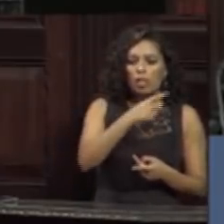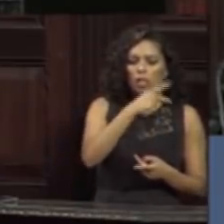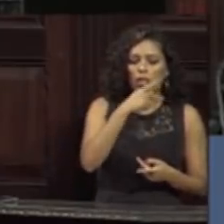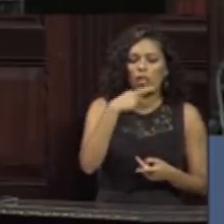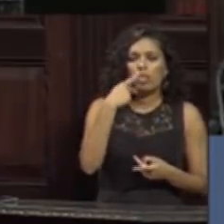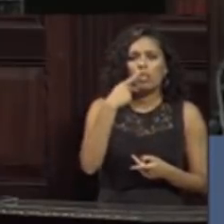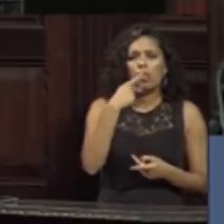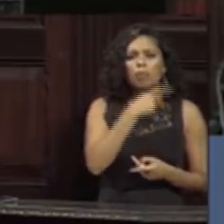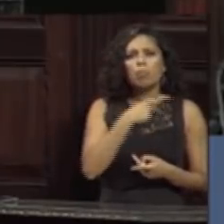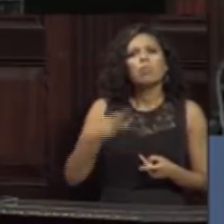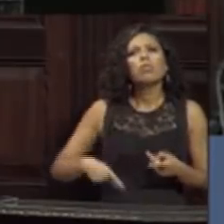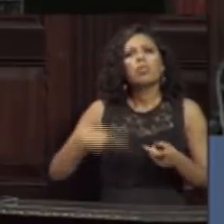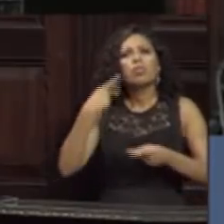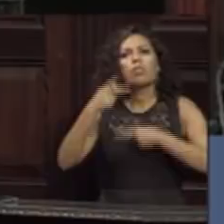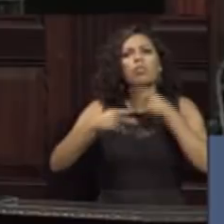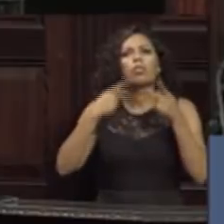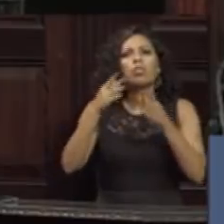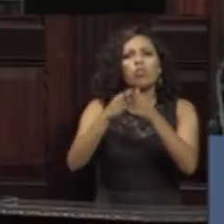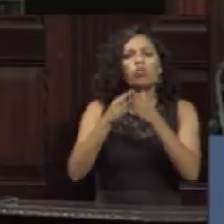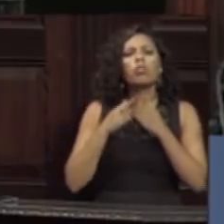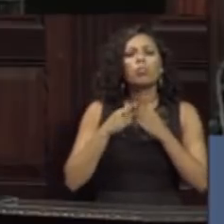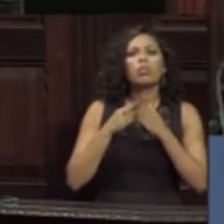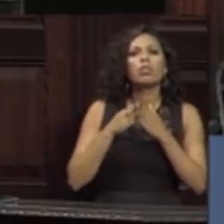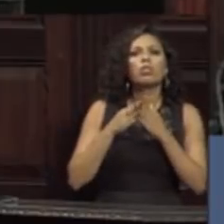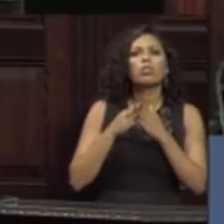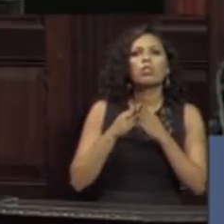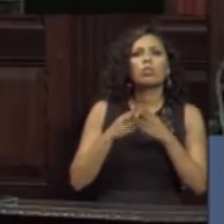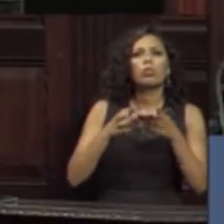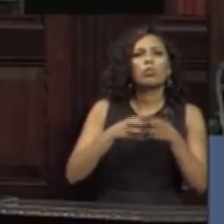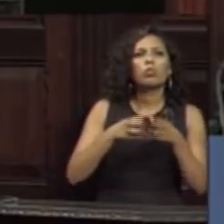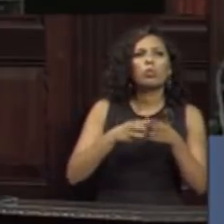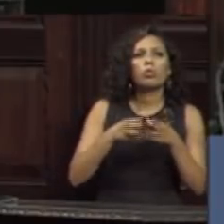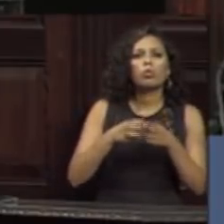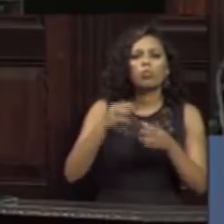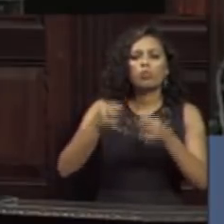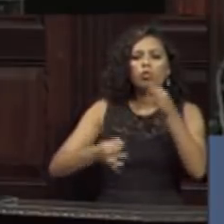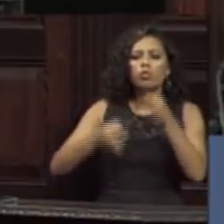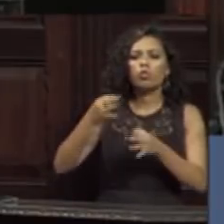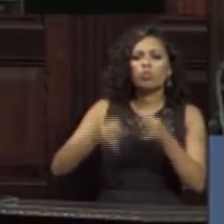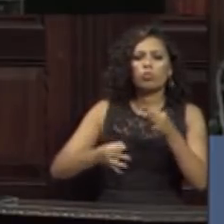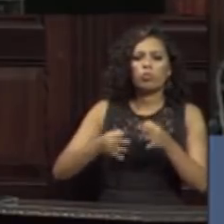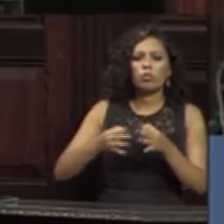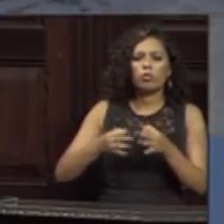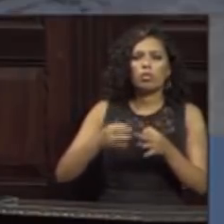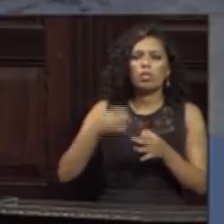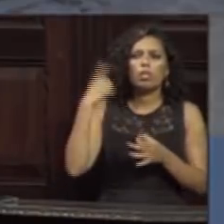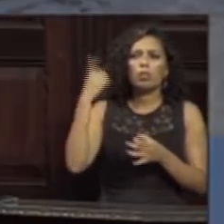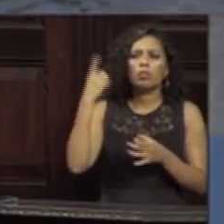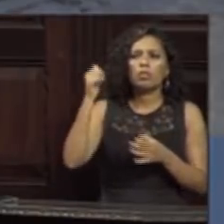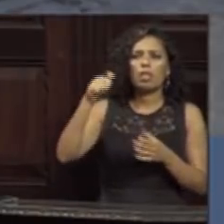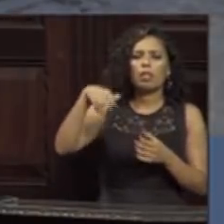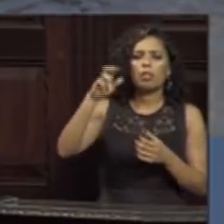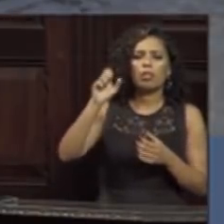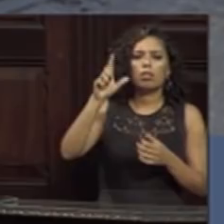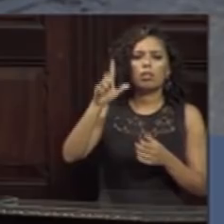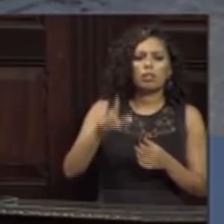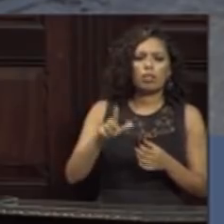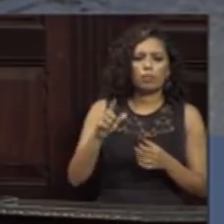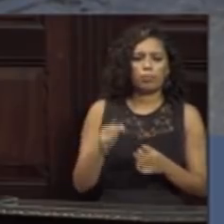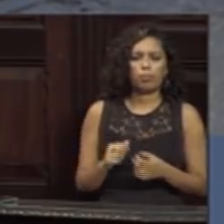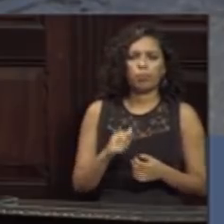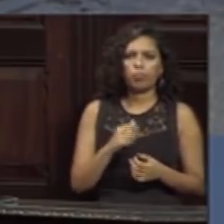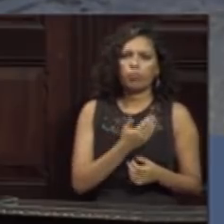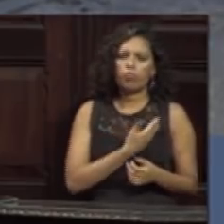parecer pela Comissão de Constituição e Justiça, deputado André Lazzaroni. Senhor